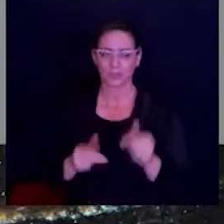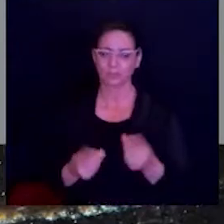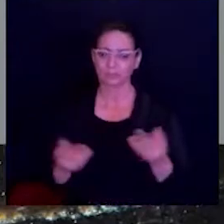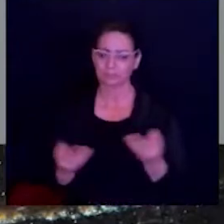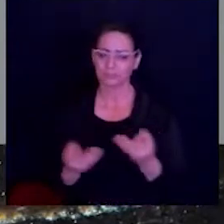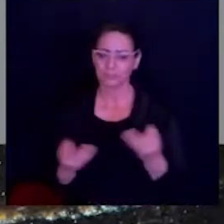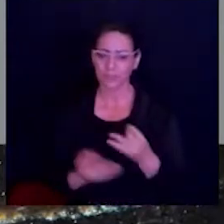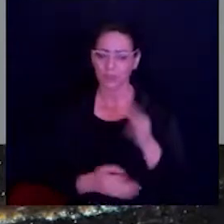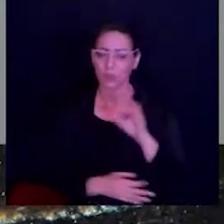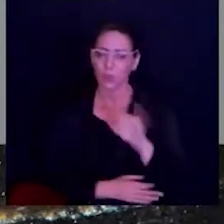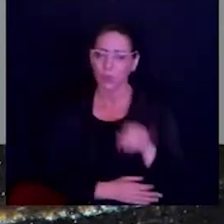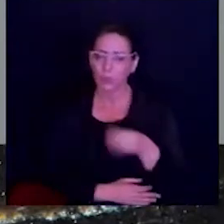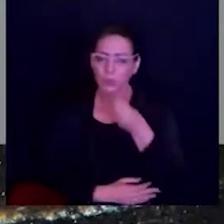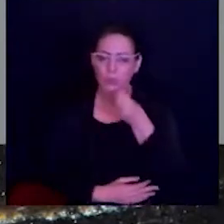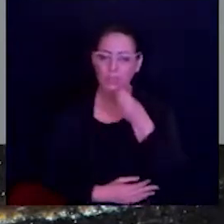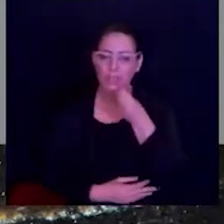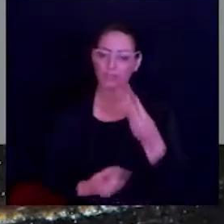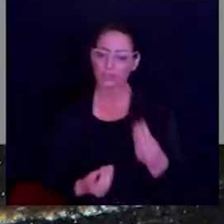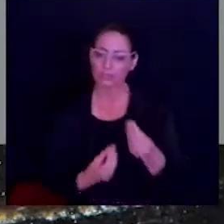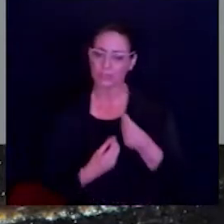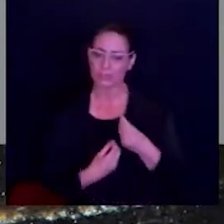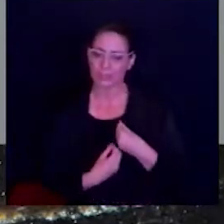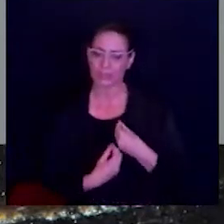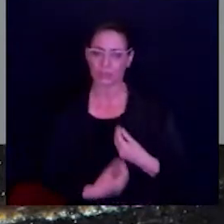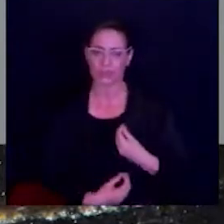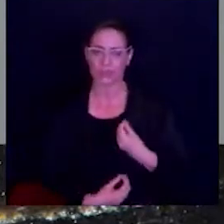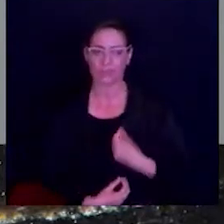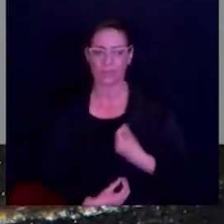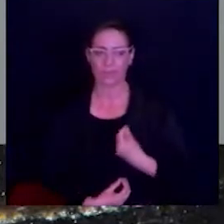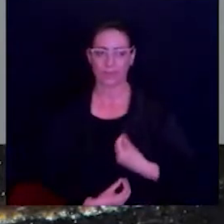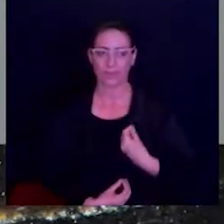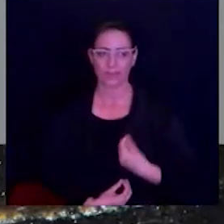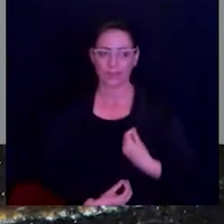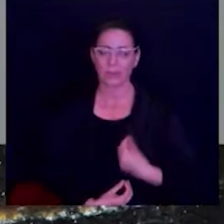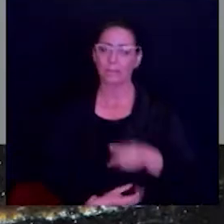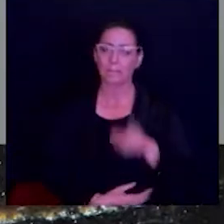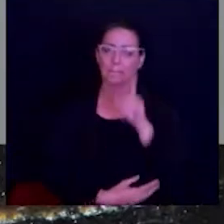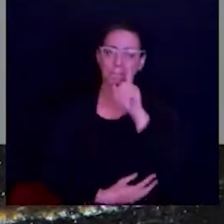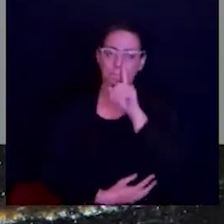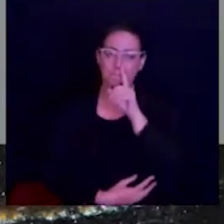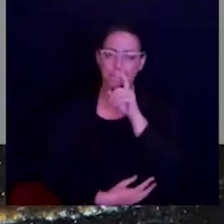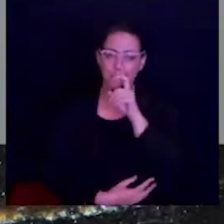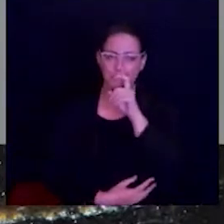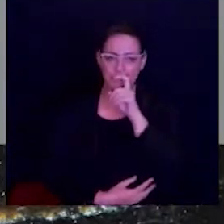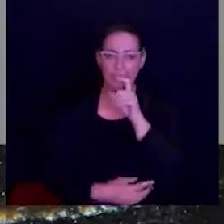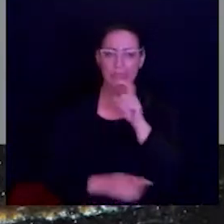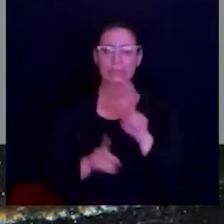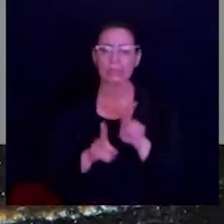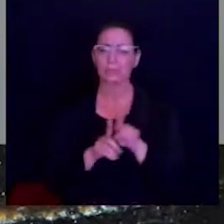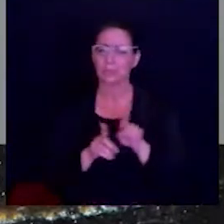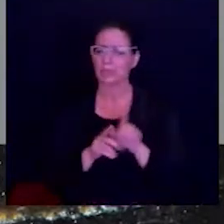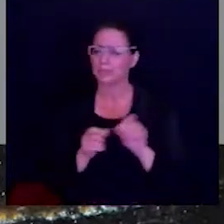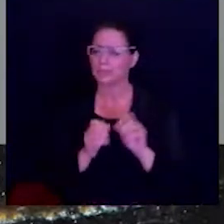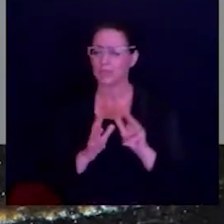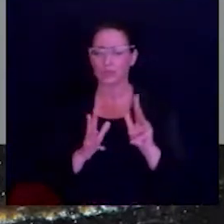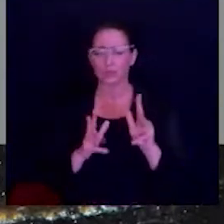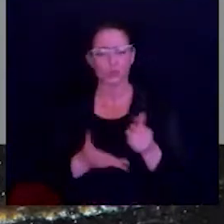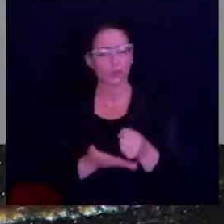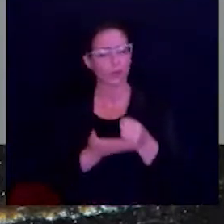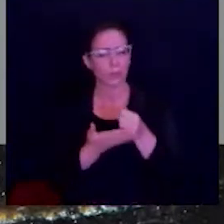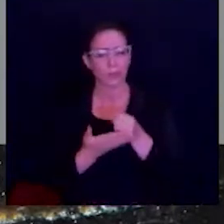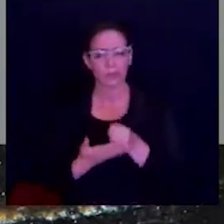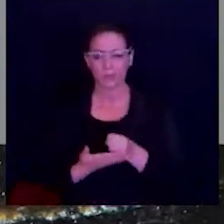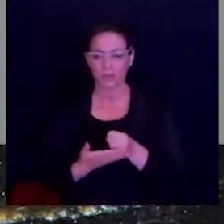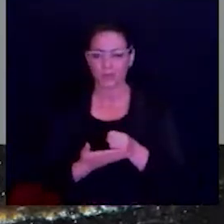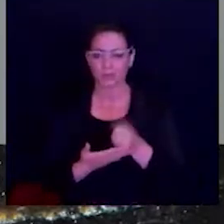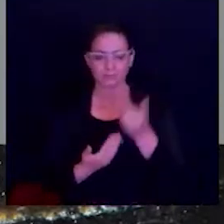oportunidades que têm me proporcionado. Pelos meus pais que me receberam e tudo fizeram para minha formação. A